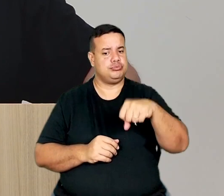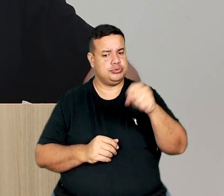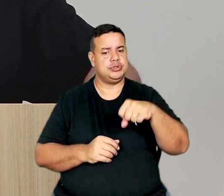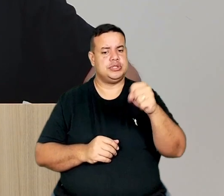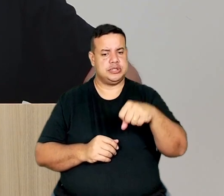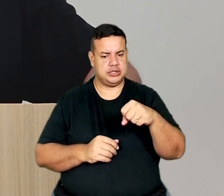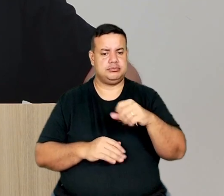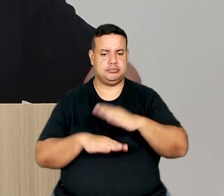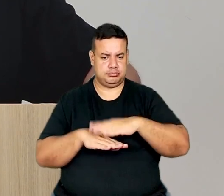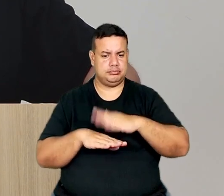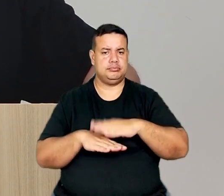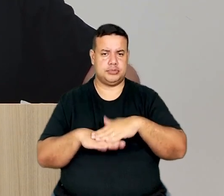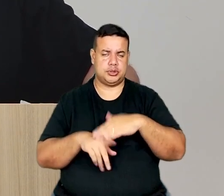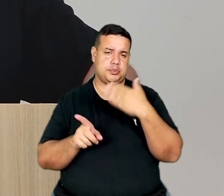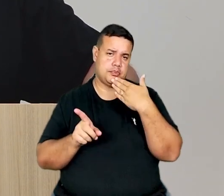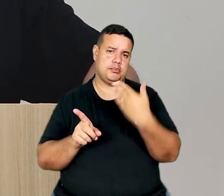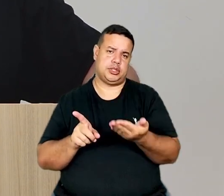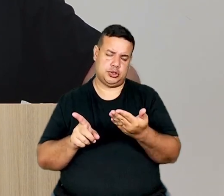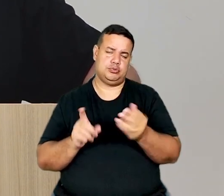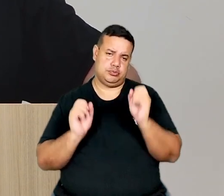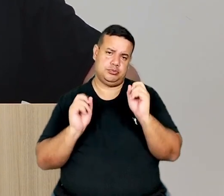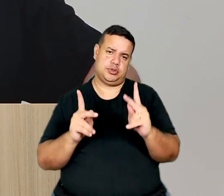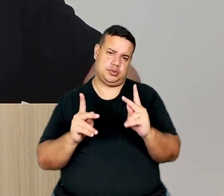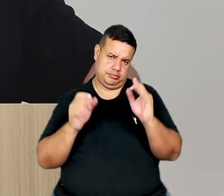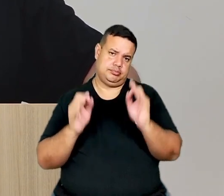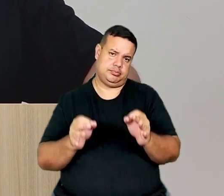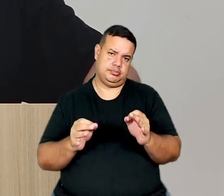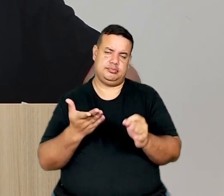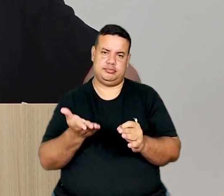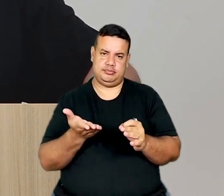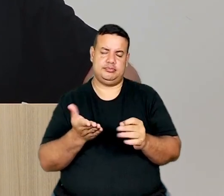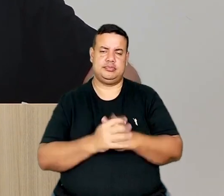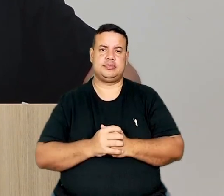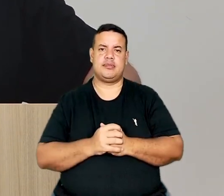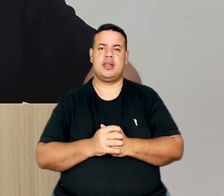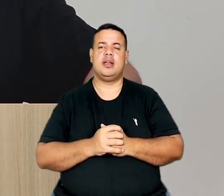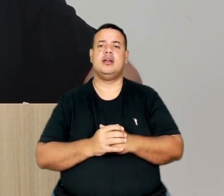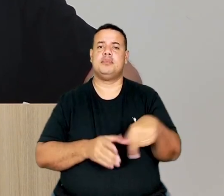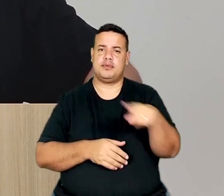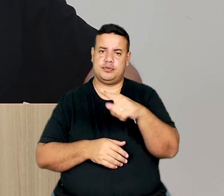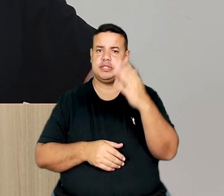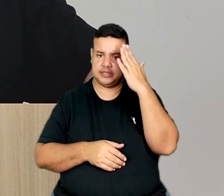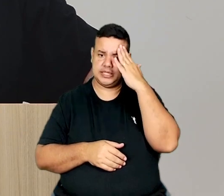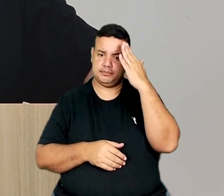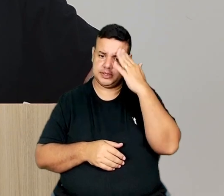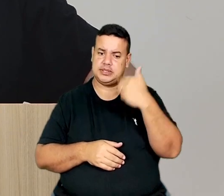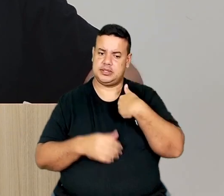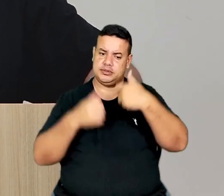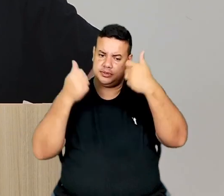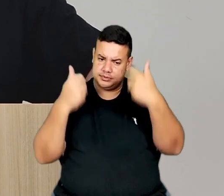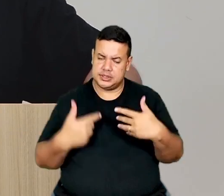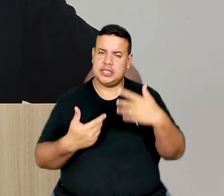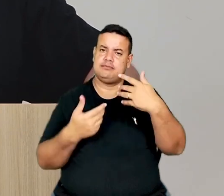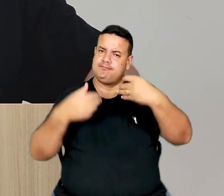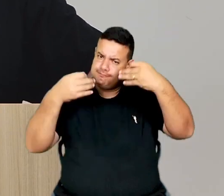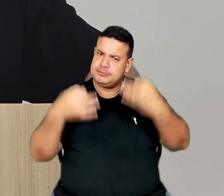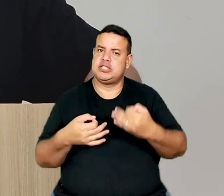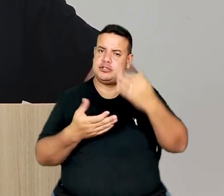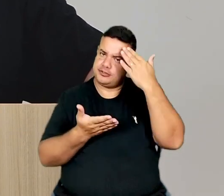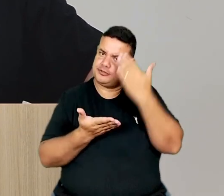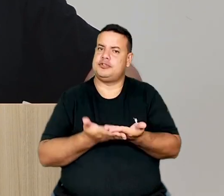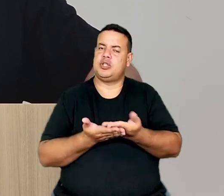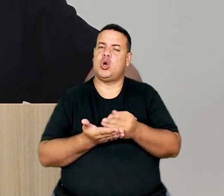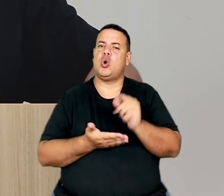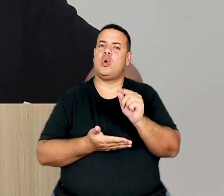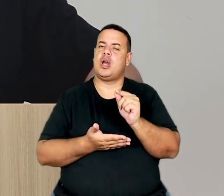Isso é isso que o senhor pediu. Mas é válido, né? Mas só para que o senhor, né, possa saber, e posso dizer com maior convicção, de que todas